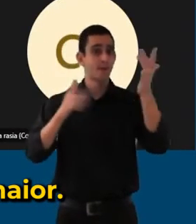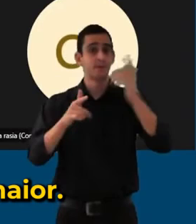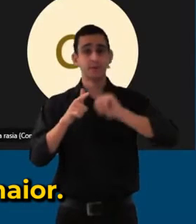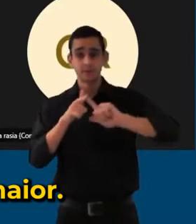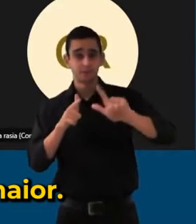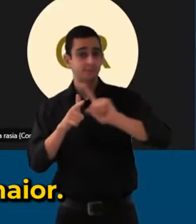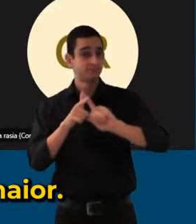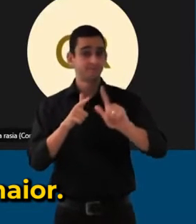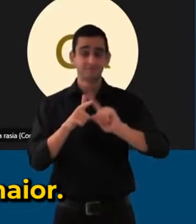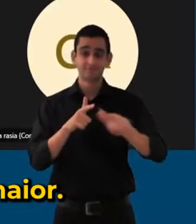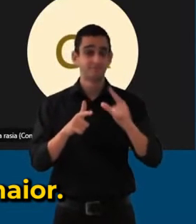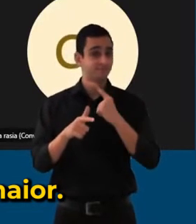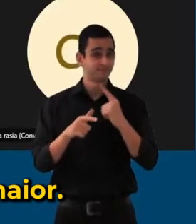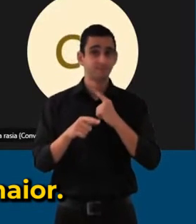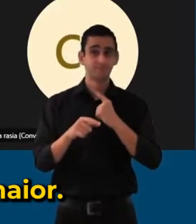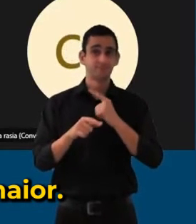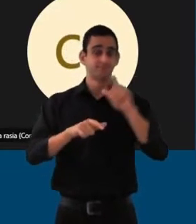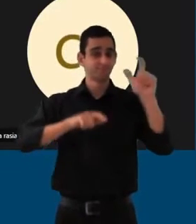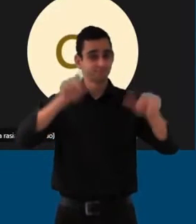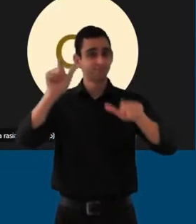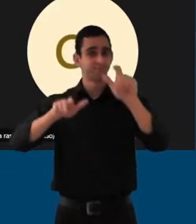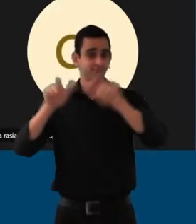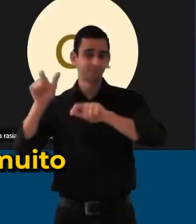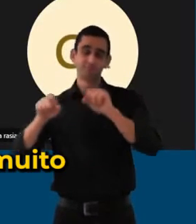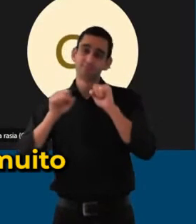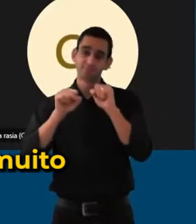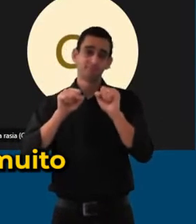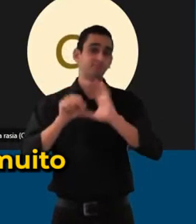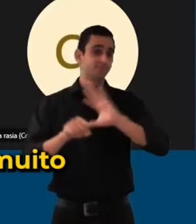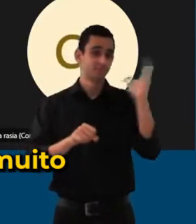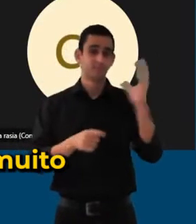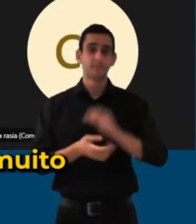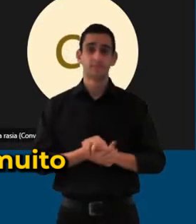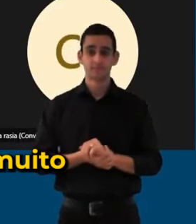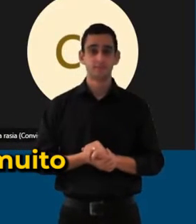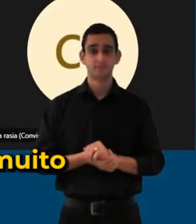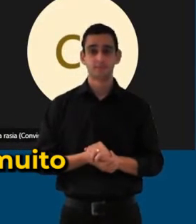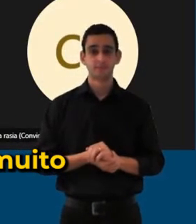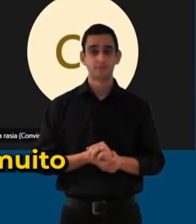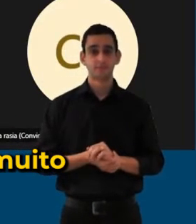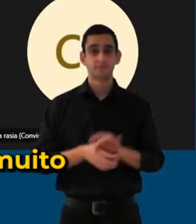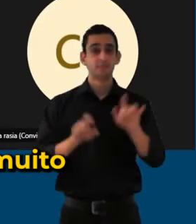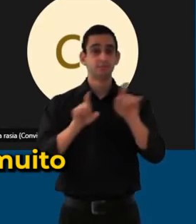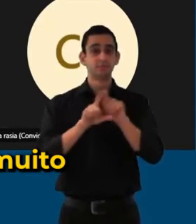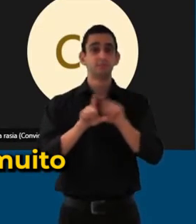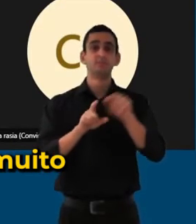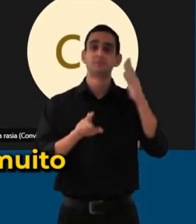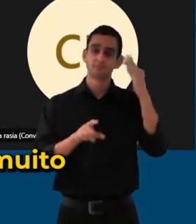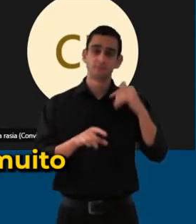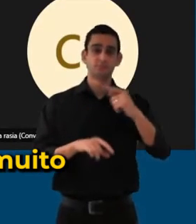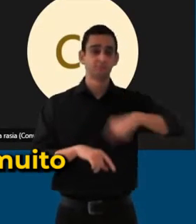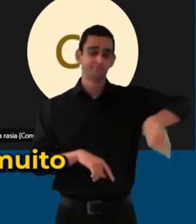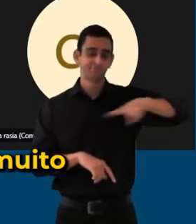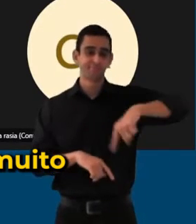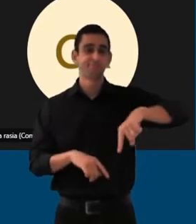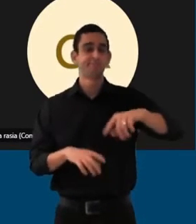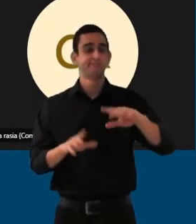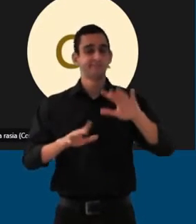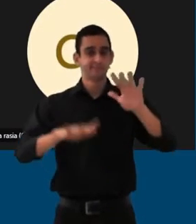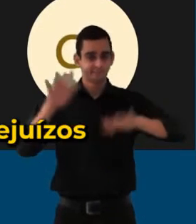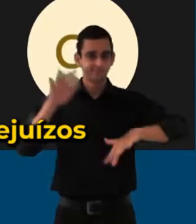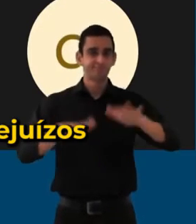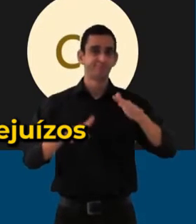de resolver, ocasionando um dano maior, né? E a gente bem sabe como na nossa área, muito